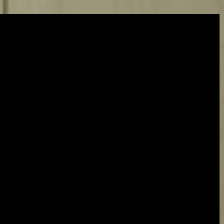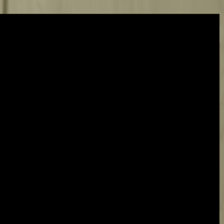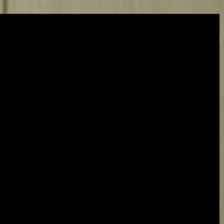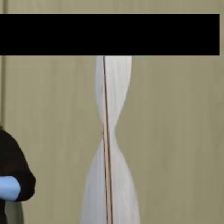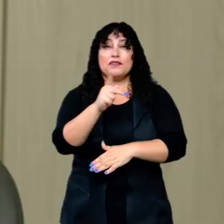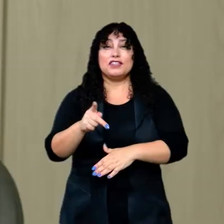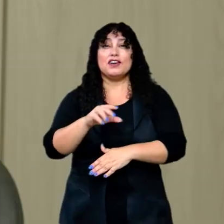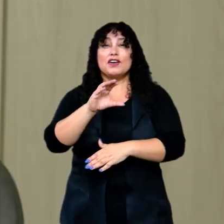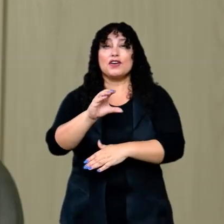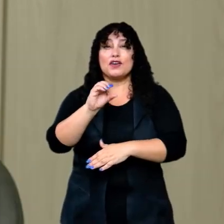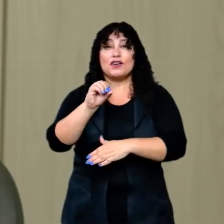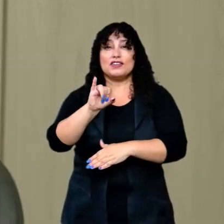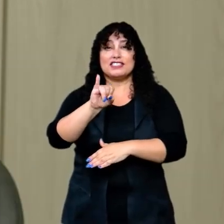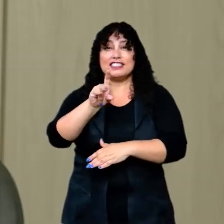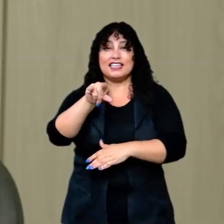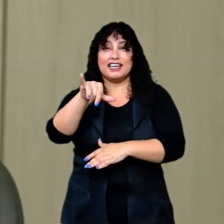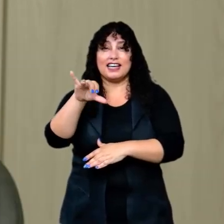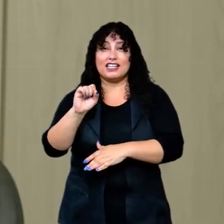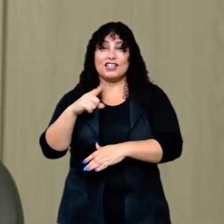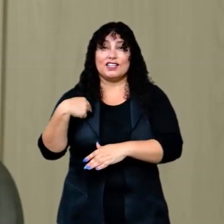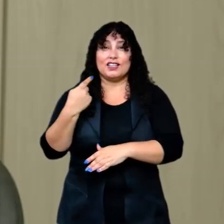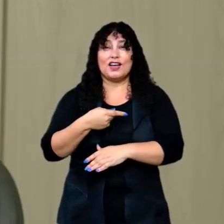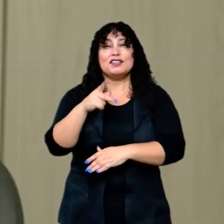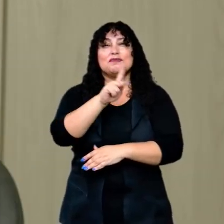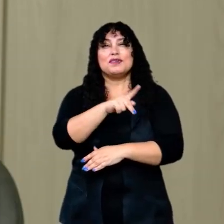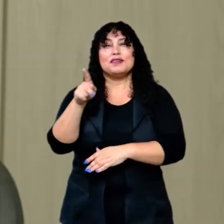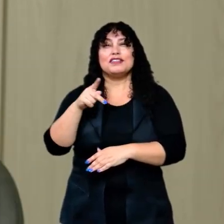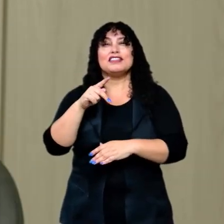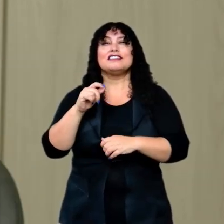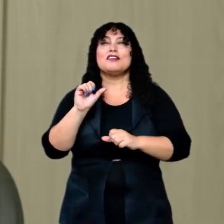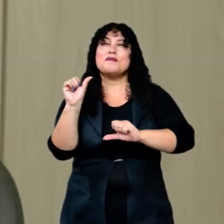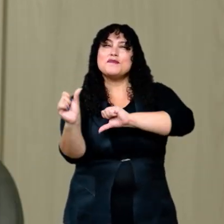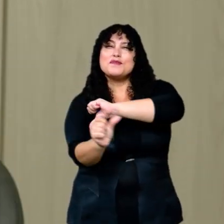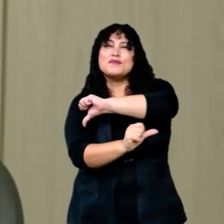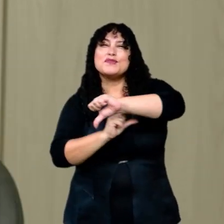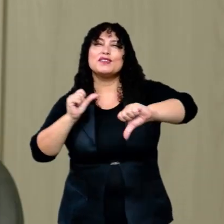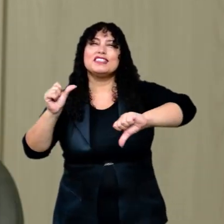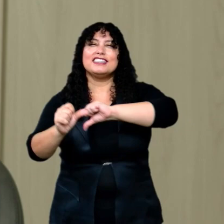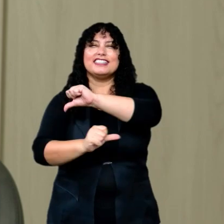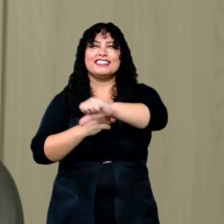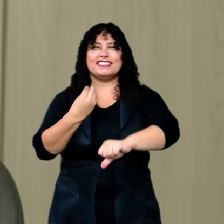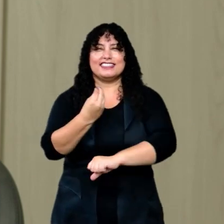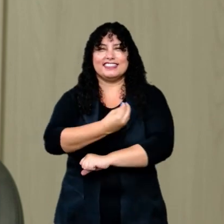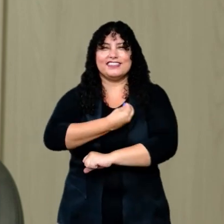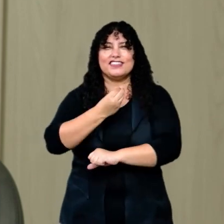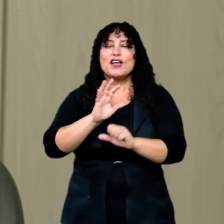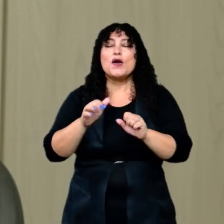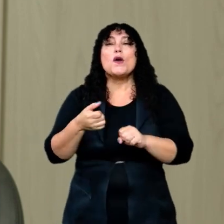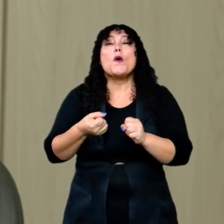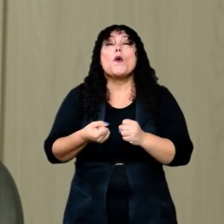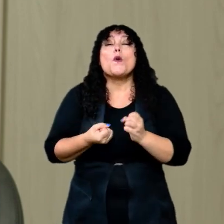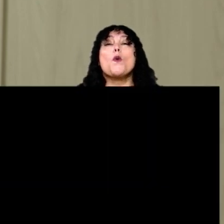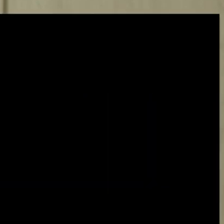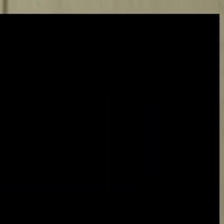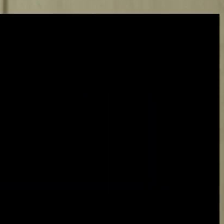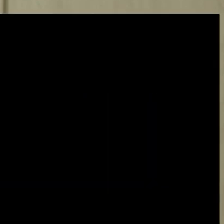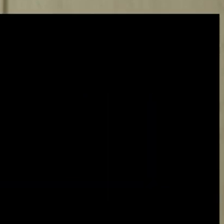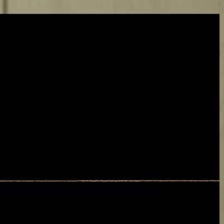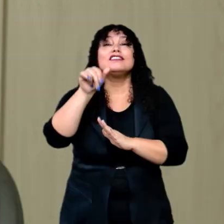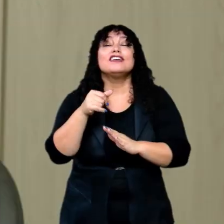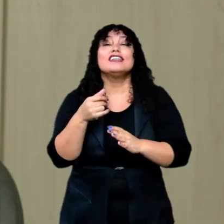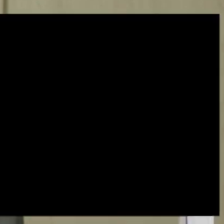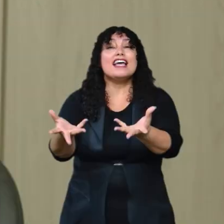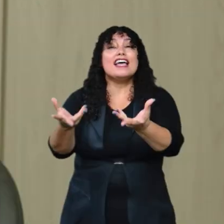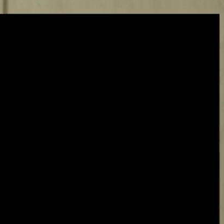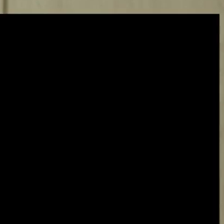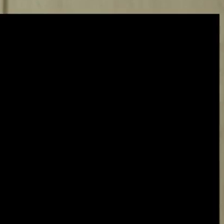fala, e eu repito sempre, que nós, professores, nós somos transformadores de vidas, né? E quantas vezes a gente